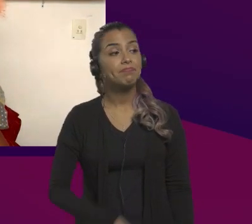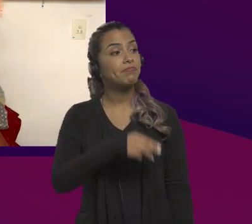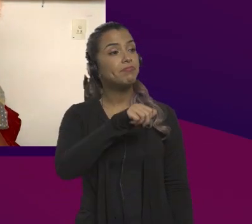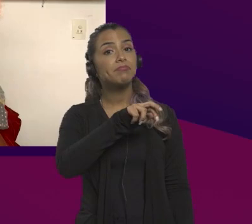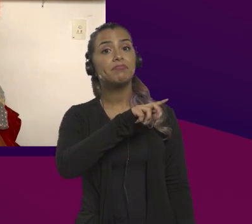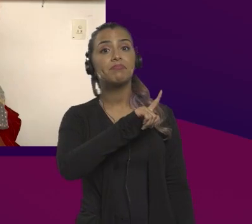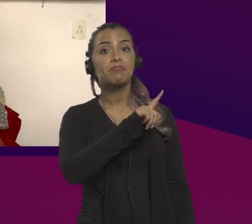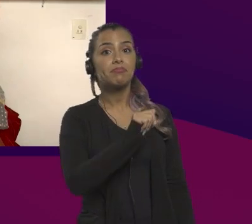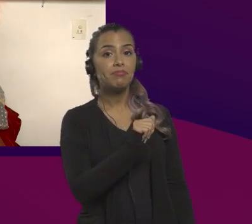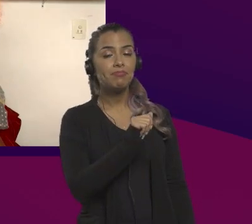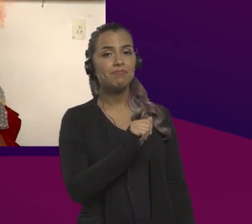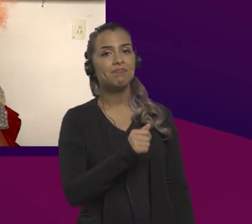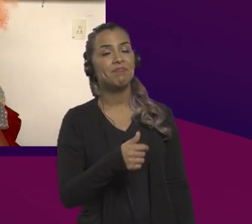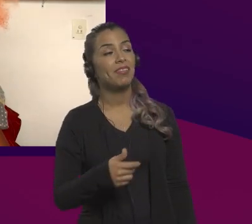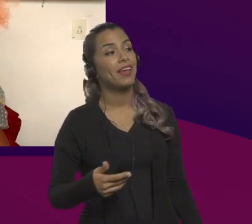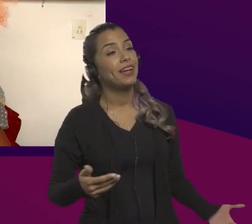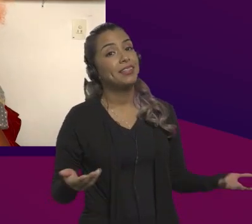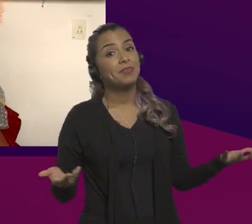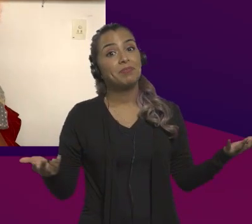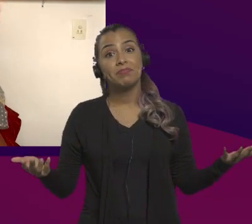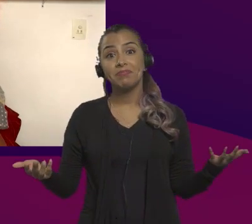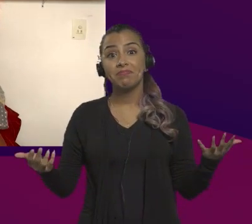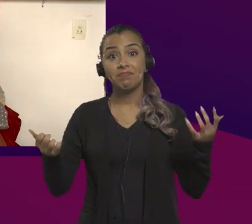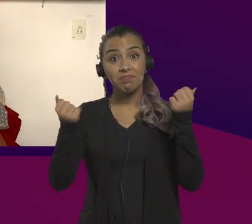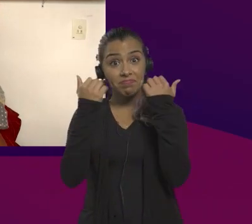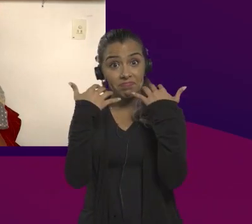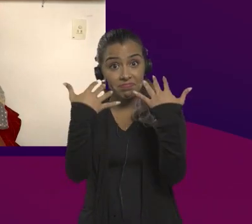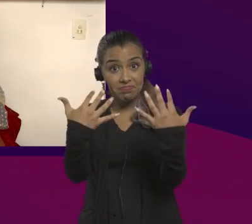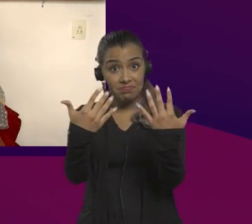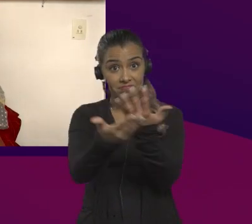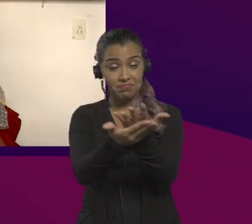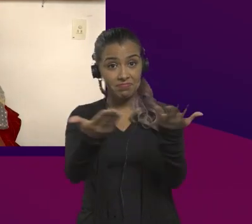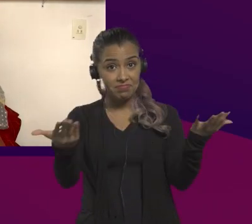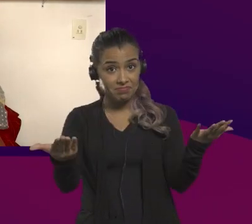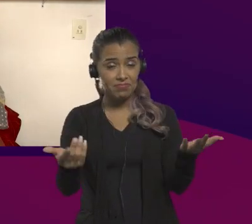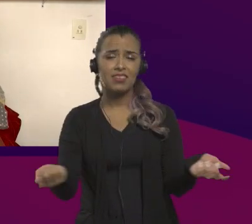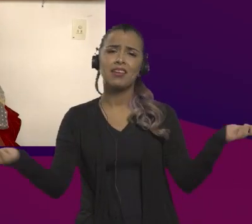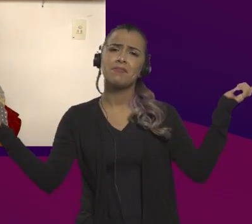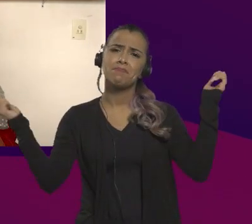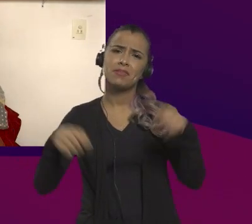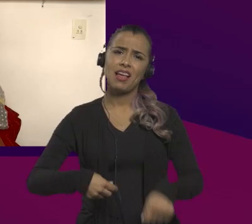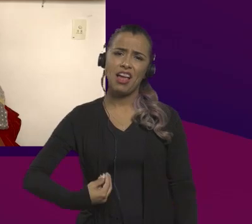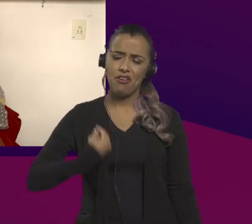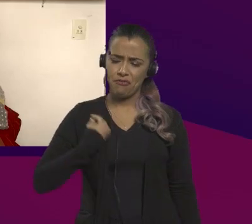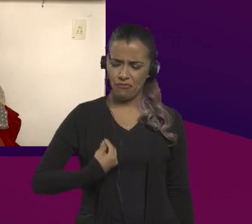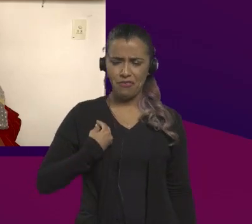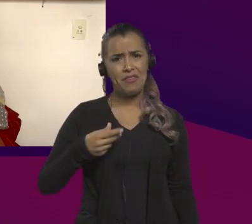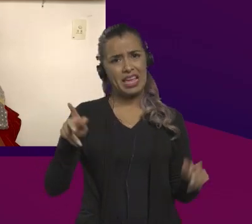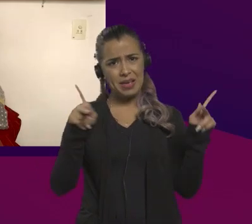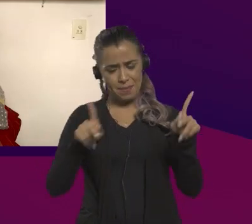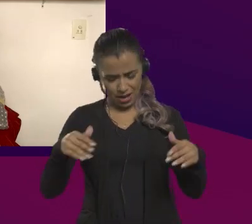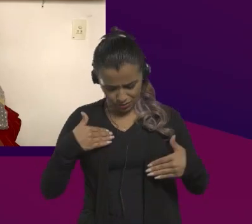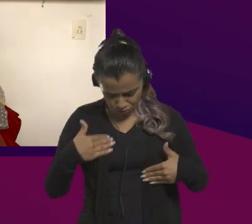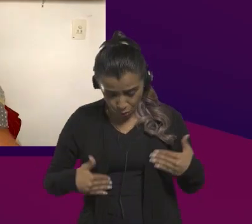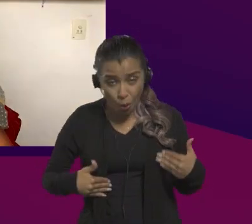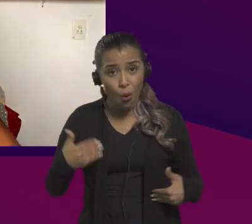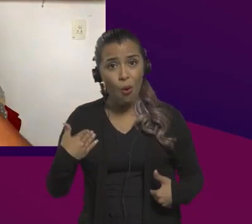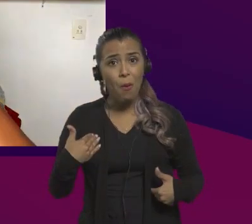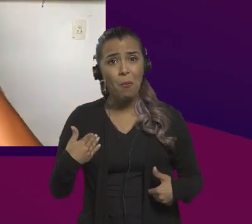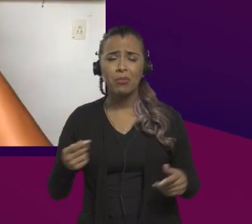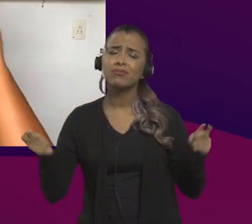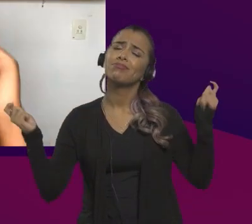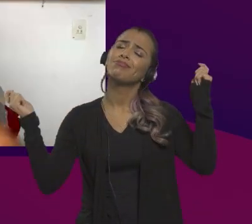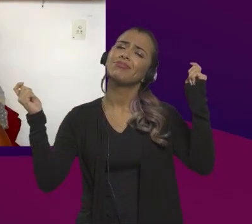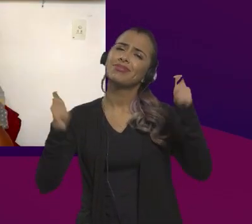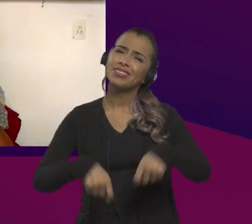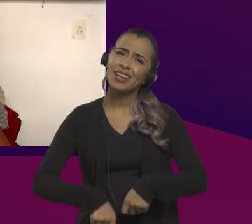vou falar para quem está assistindo a gente, né? É possível viver em paz com o corpo, né? É possível viver em paz